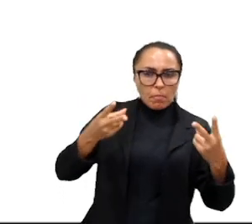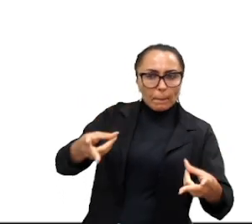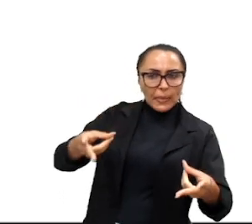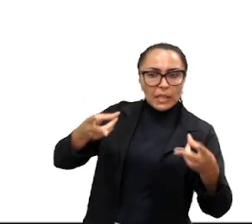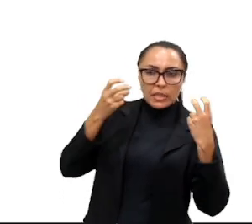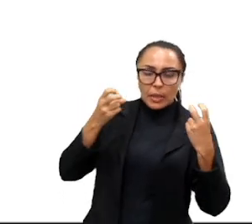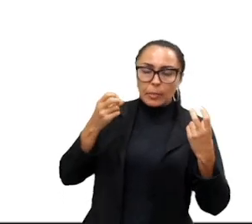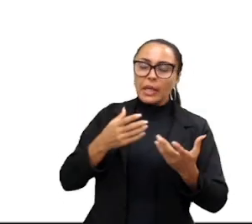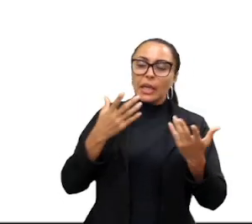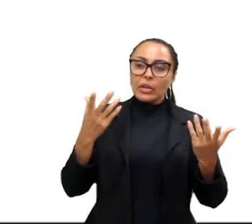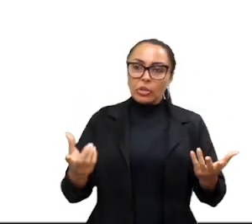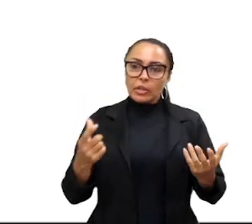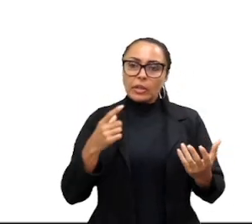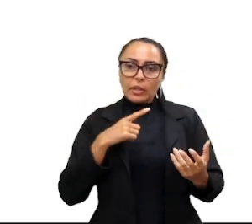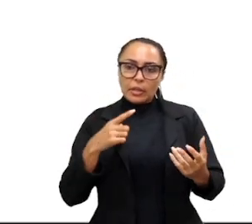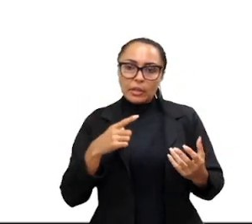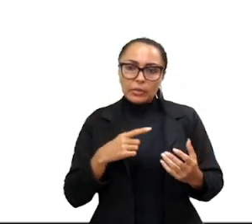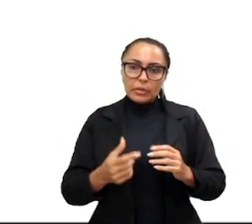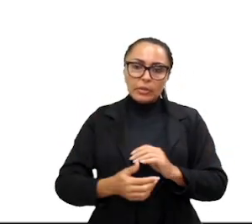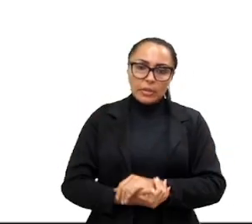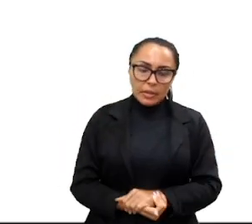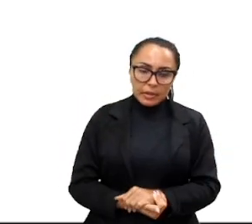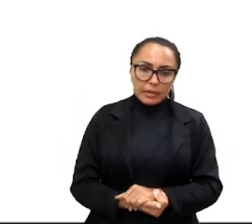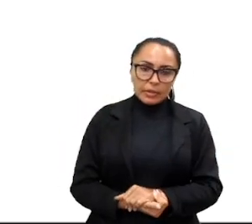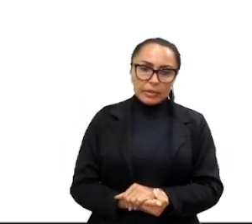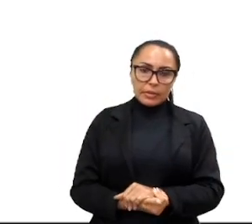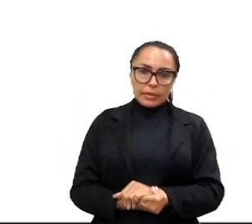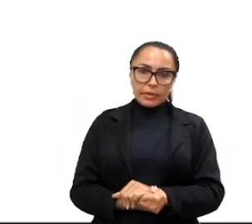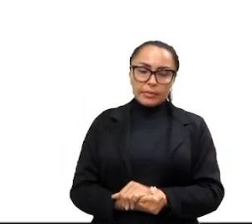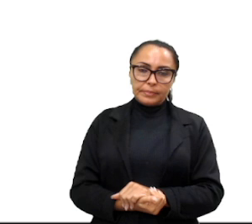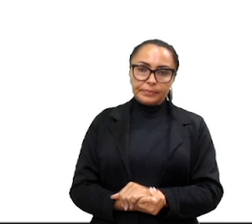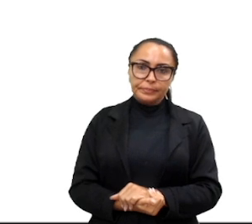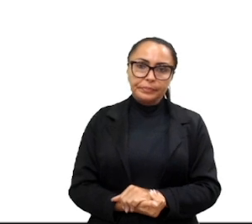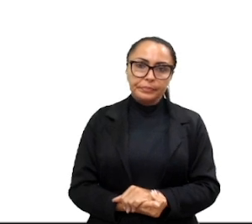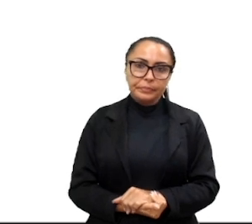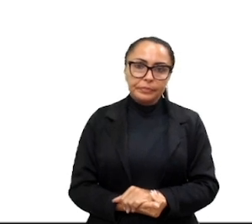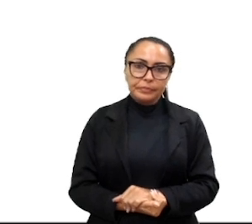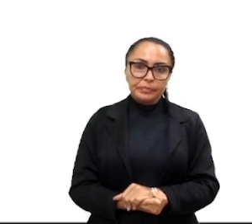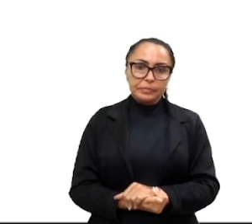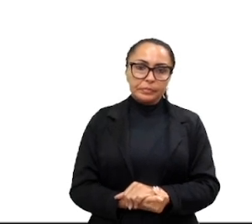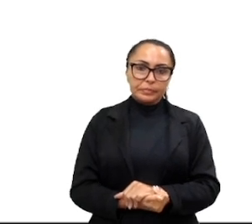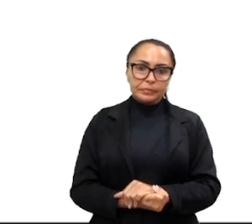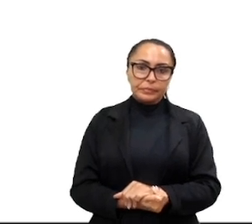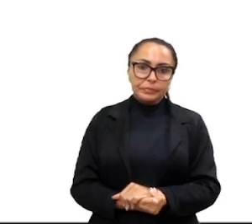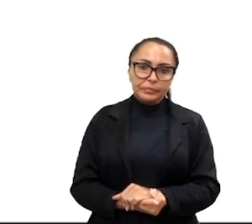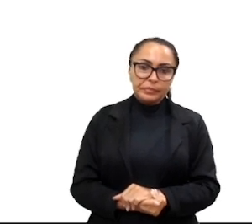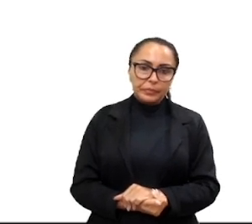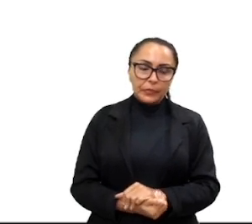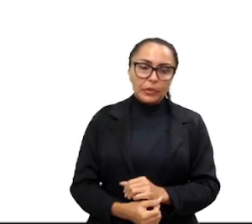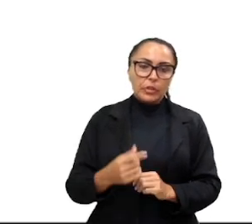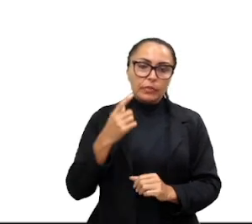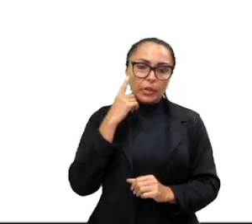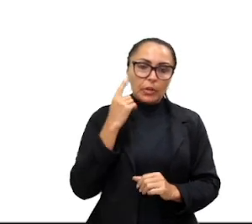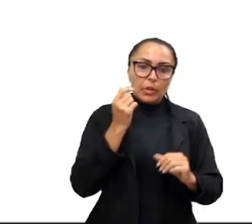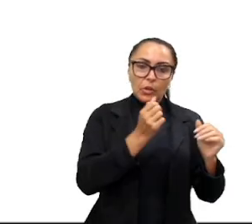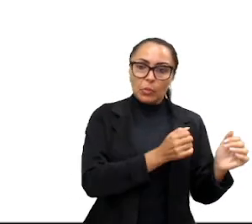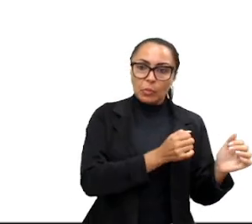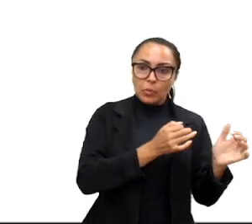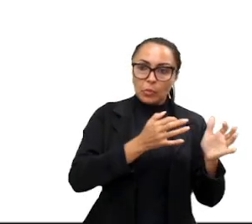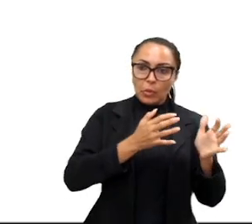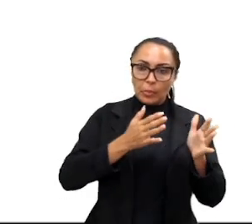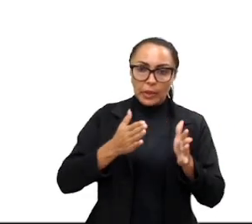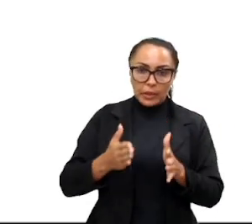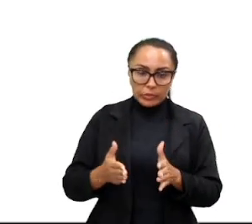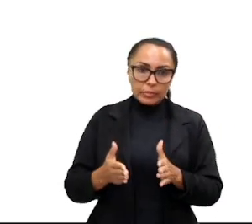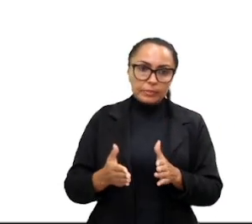a gente tem de formar criticamente. Nós vivemos um momento, né, onde se atribui que talvez,